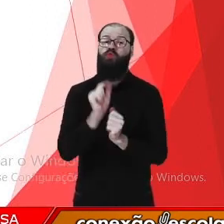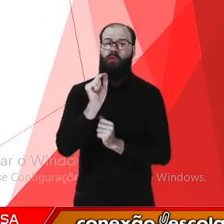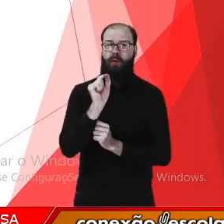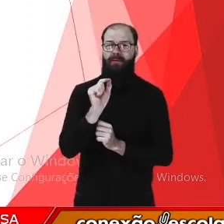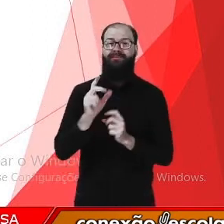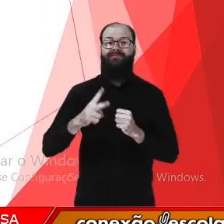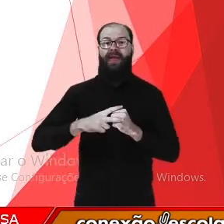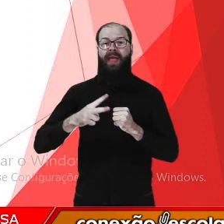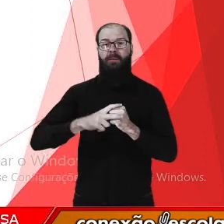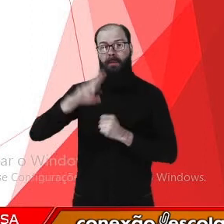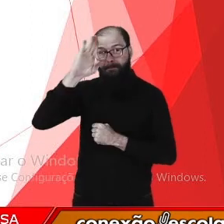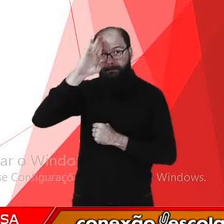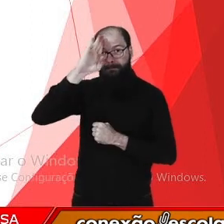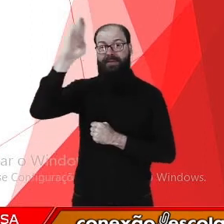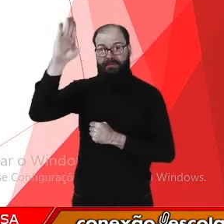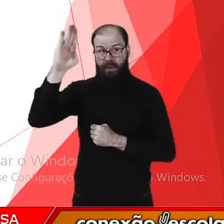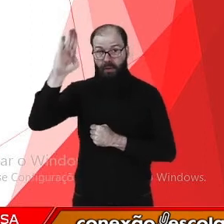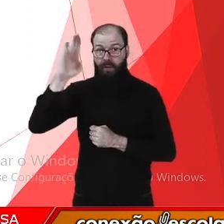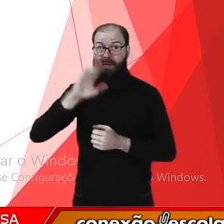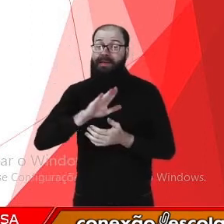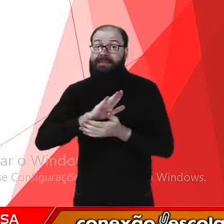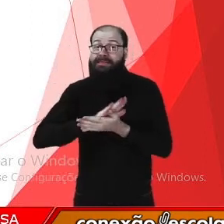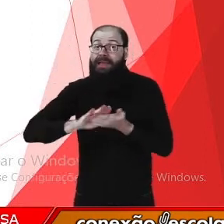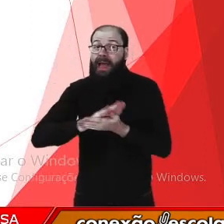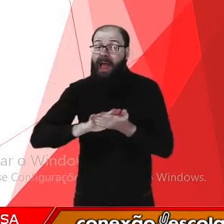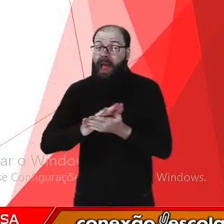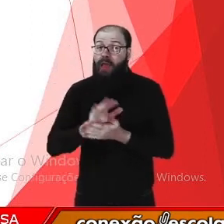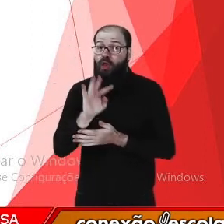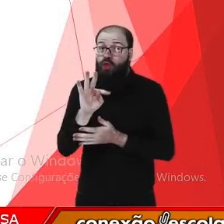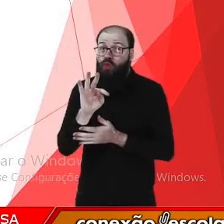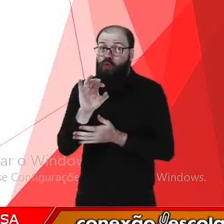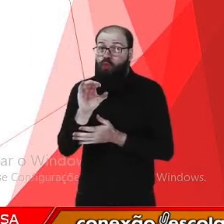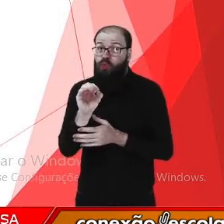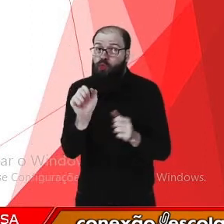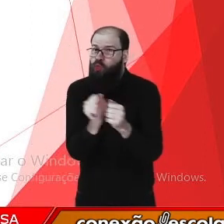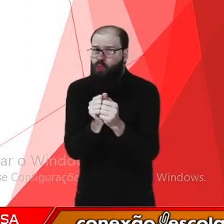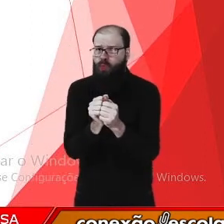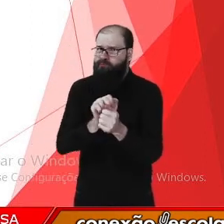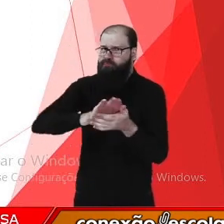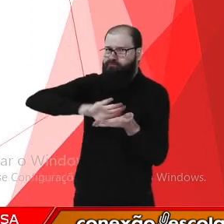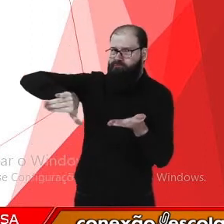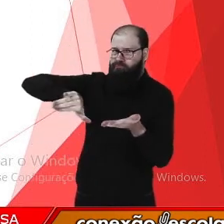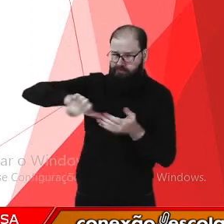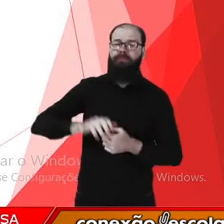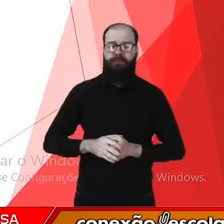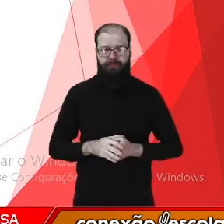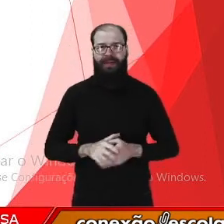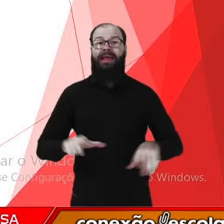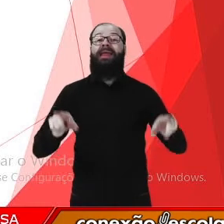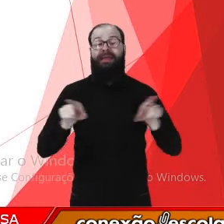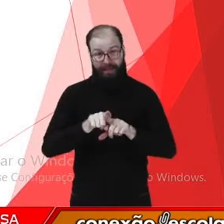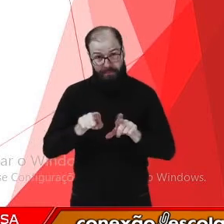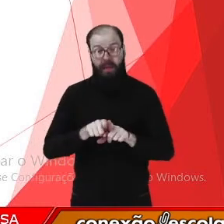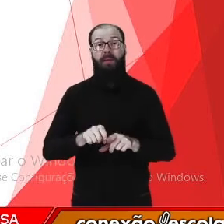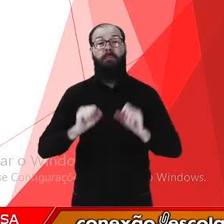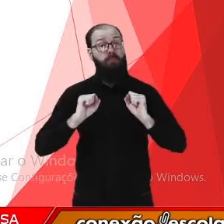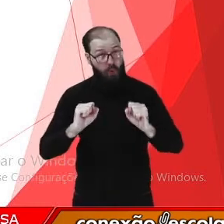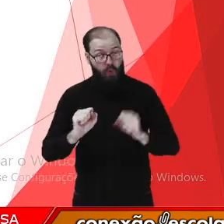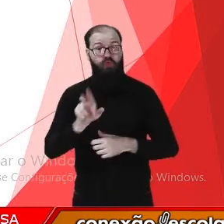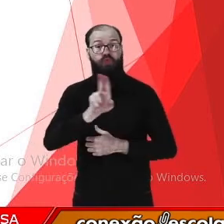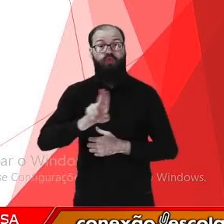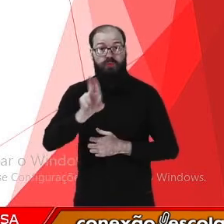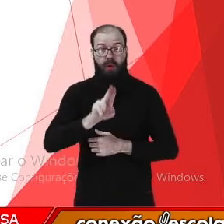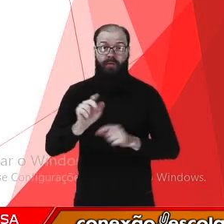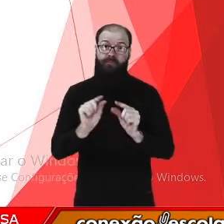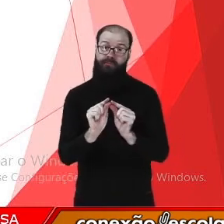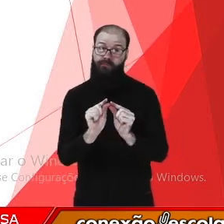e sem o to, essa partícula aqui, to. E também pode ser usado para construir